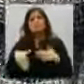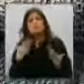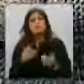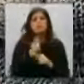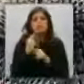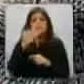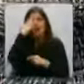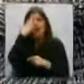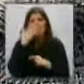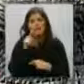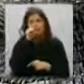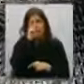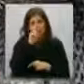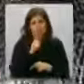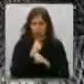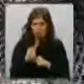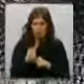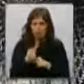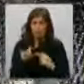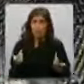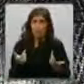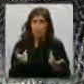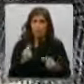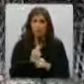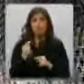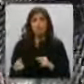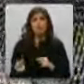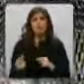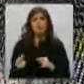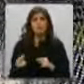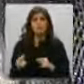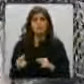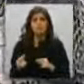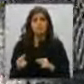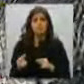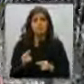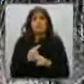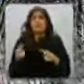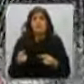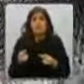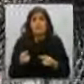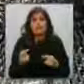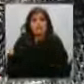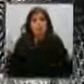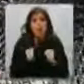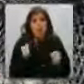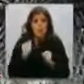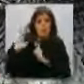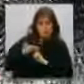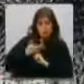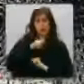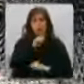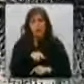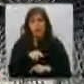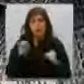é que acha que ele tem mente porque é que acha que eu não tenho mentido precisamente porque porque tá com medo das consequências porque